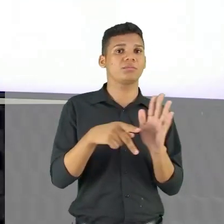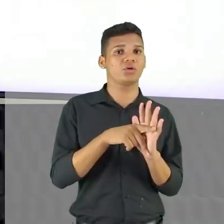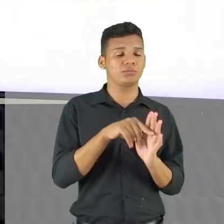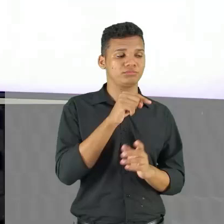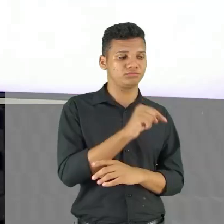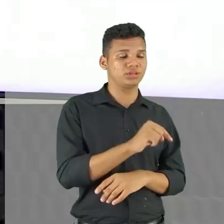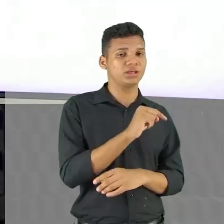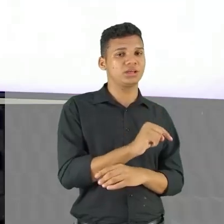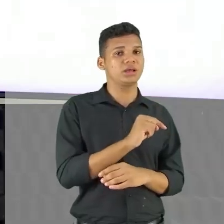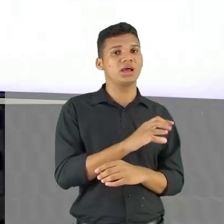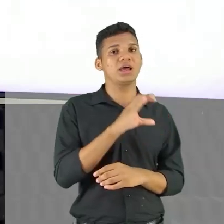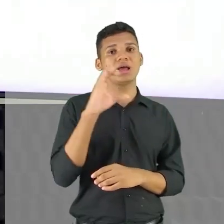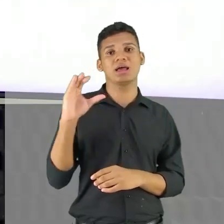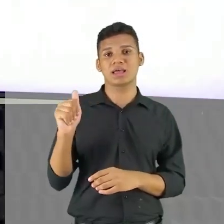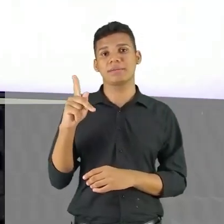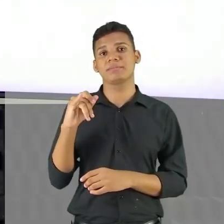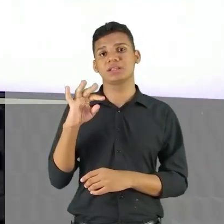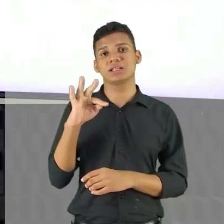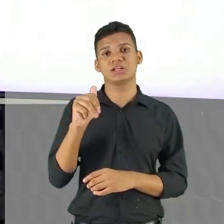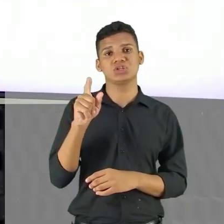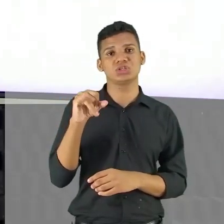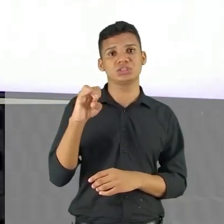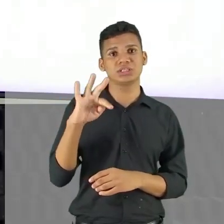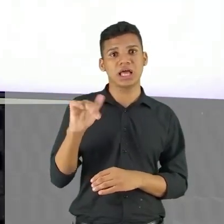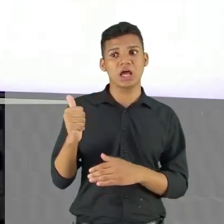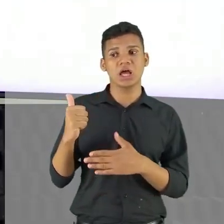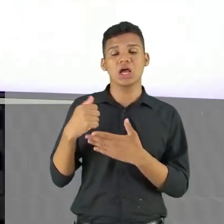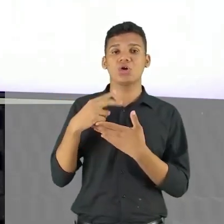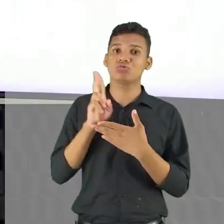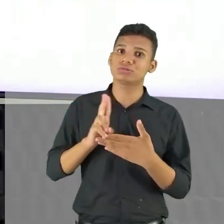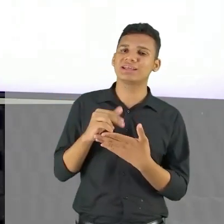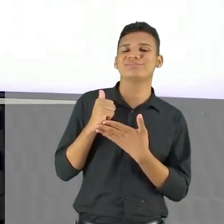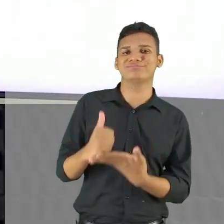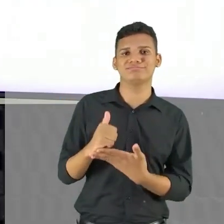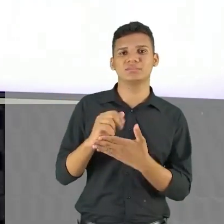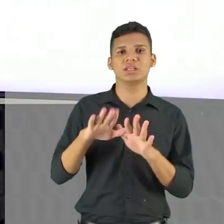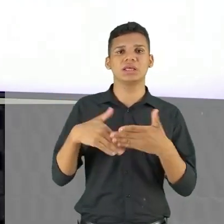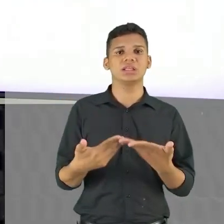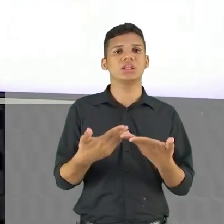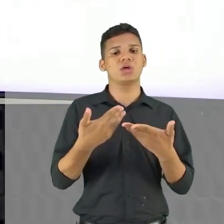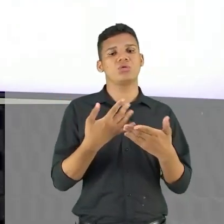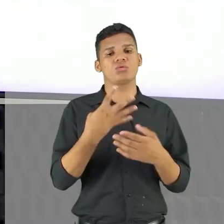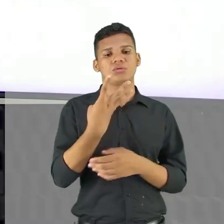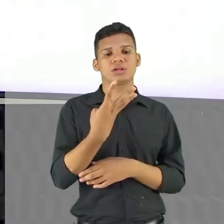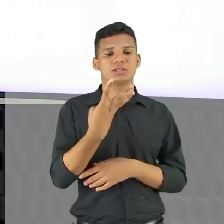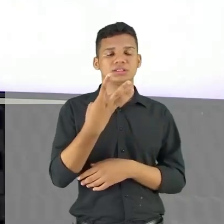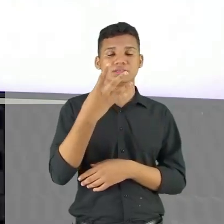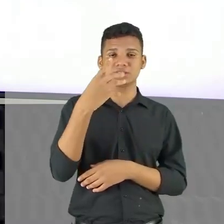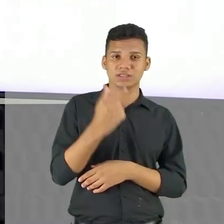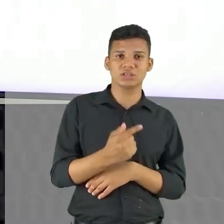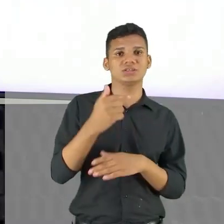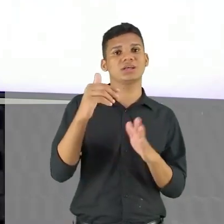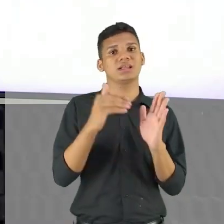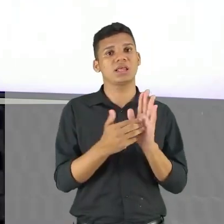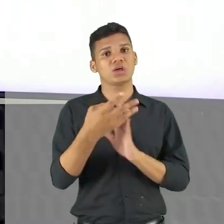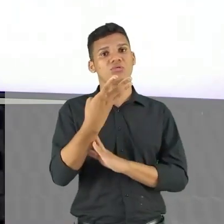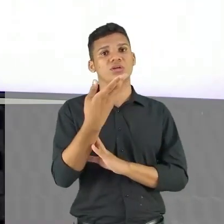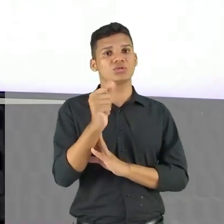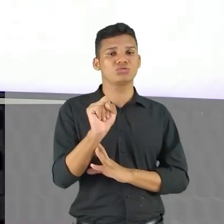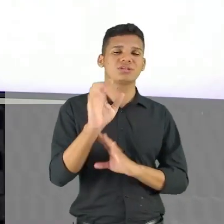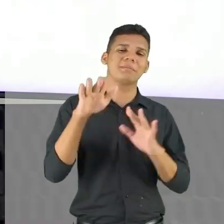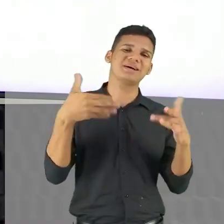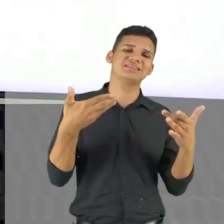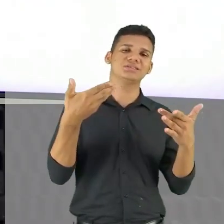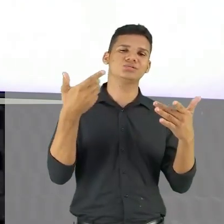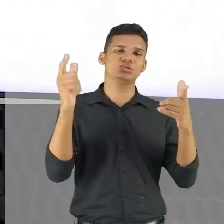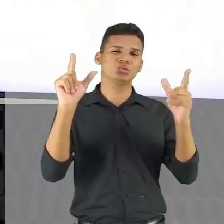capitalista, automaticamente seria utilizado para tal. Então, em 47 para 48, para tentar diminuir o conflito,